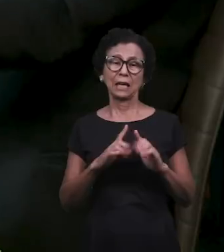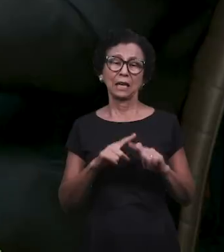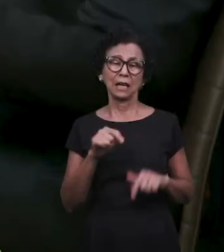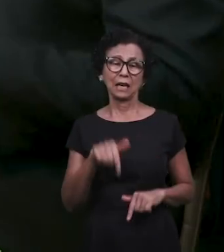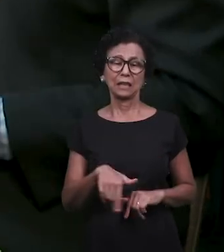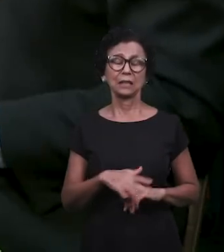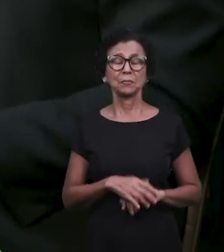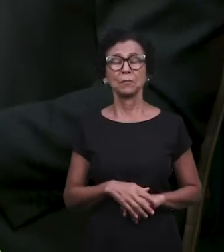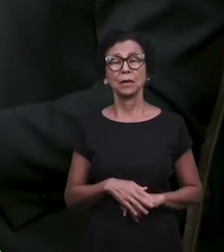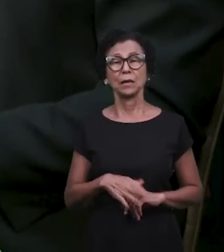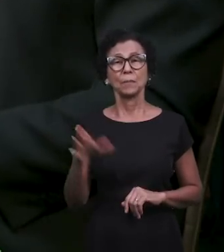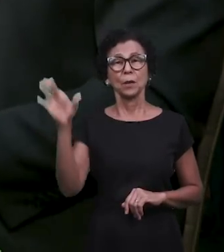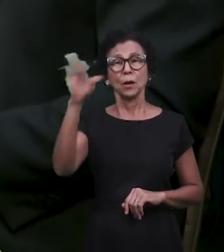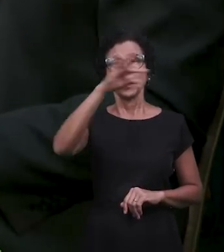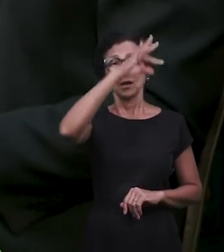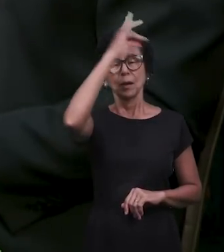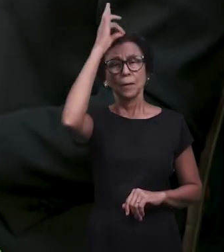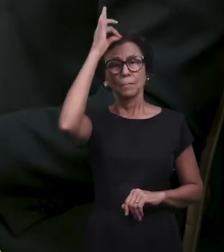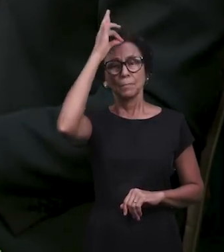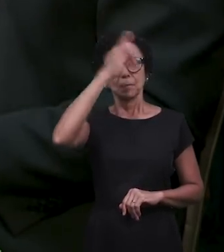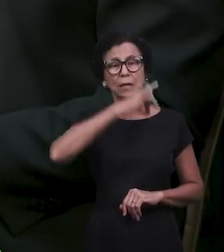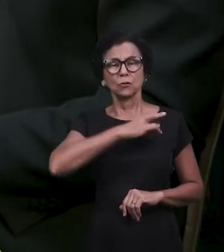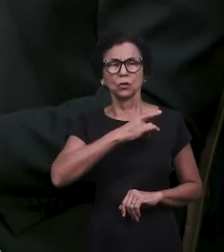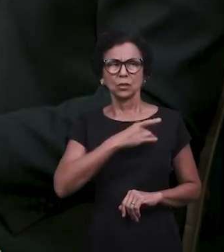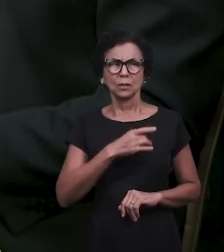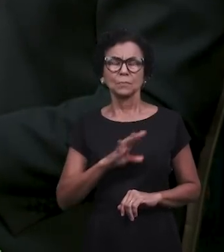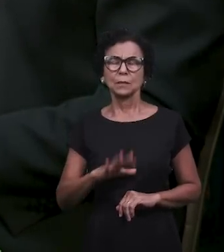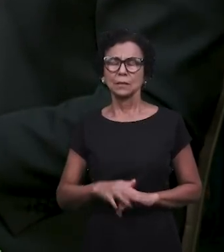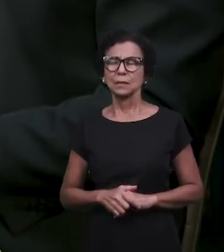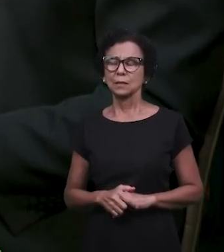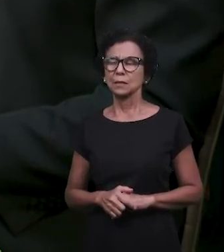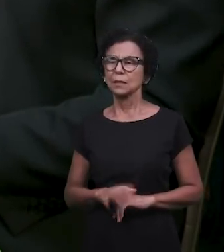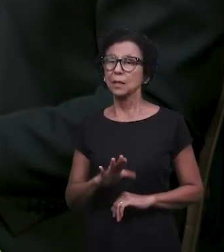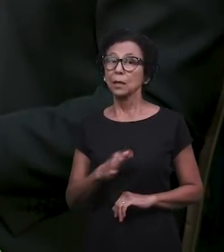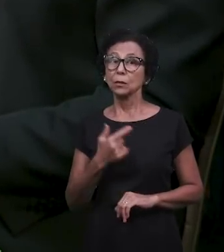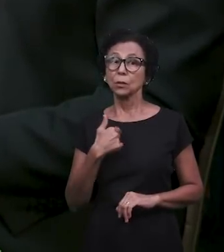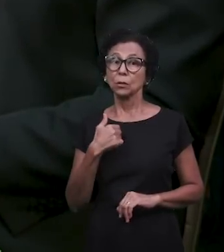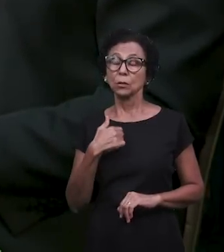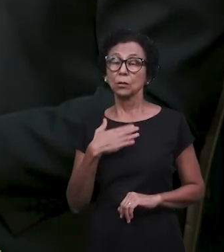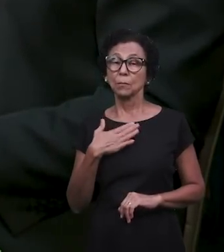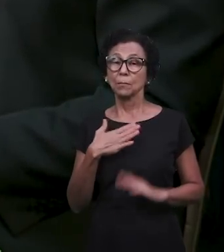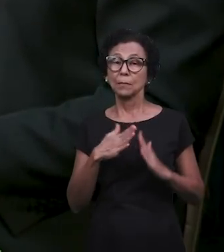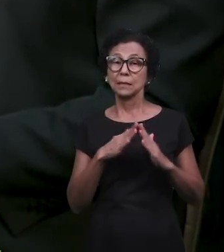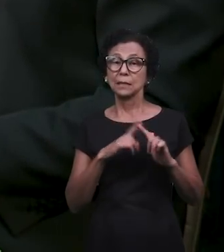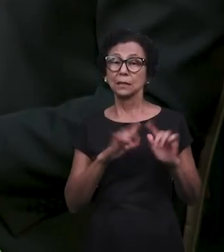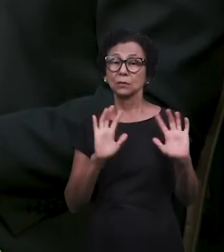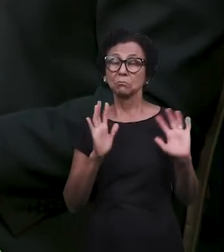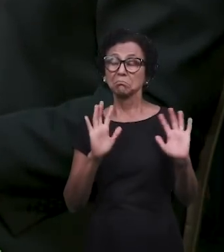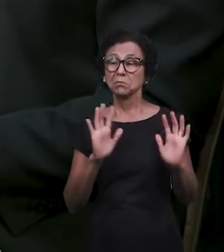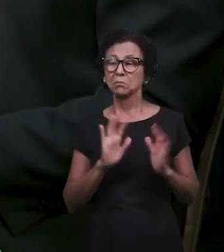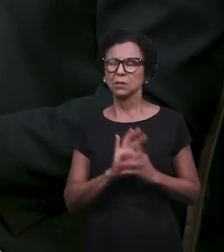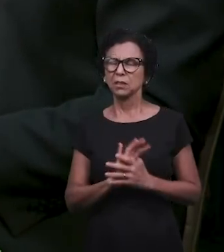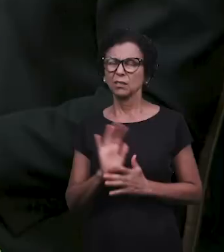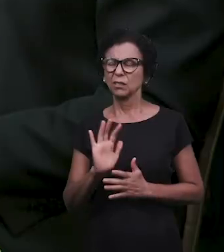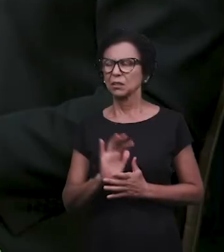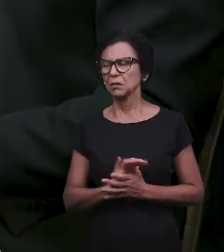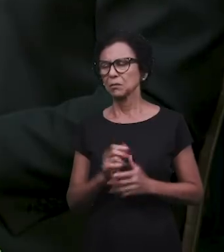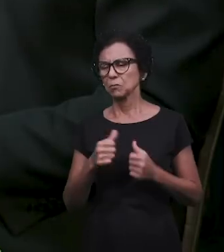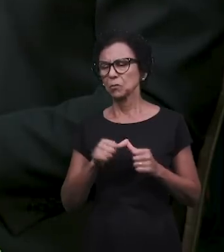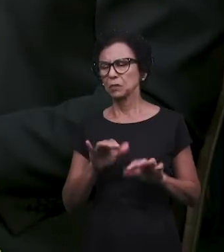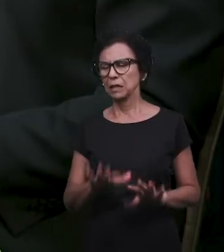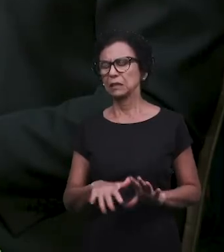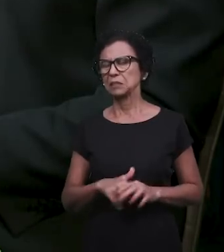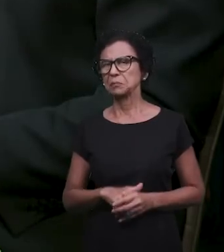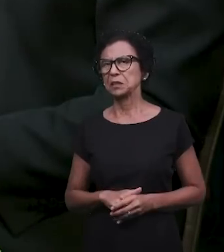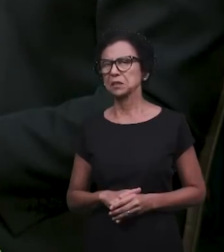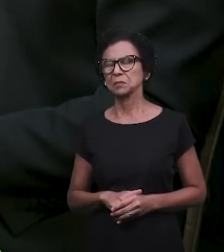permite. Eu não vou. Não, vai conosco, vai buscar essa experiência. Não, eu sou sacerdote Midian, eu tenho um cargo